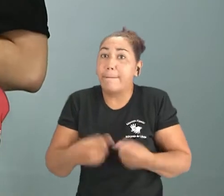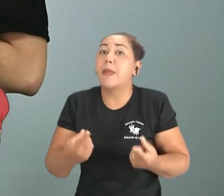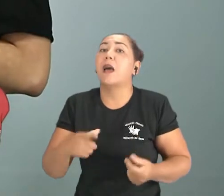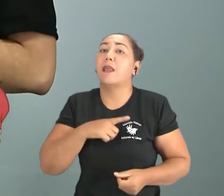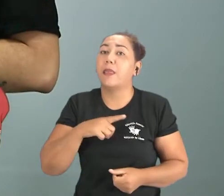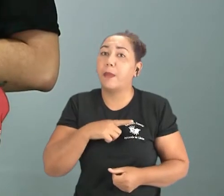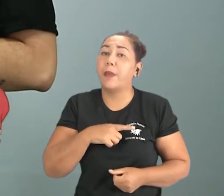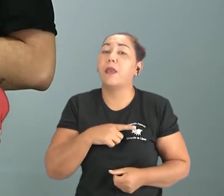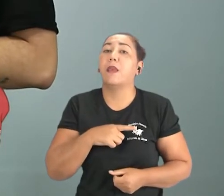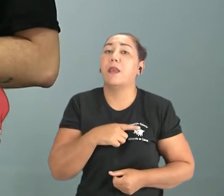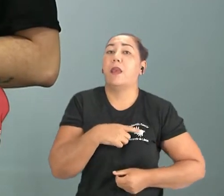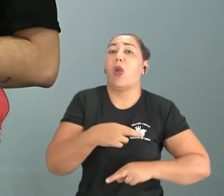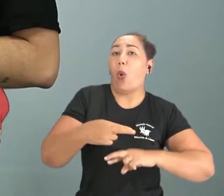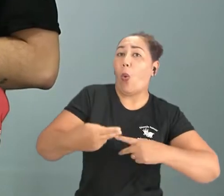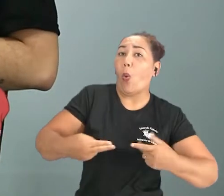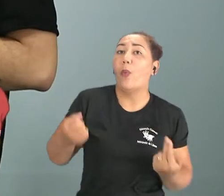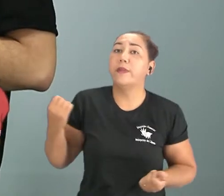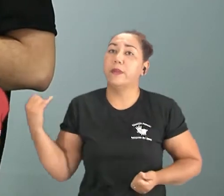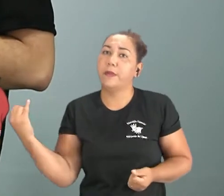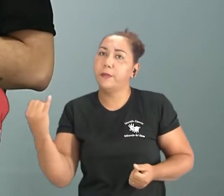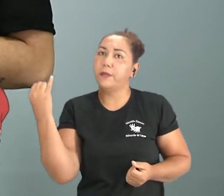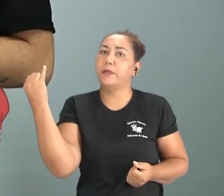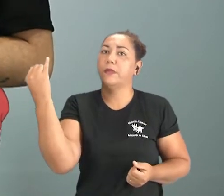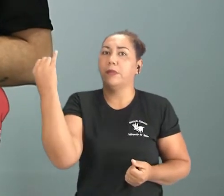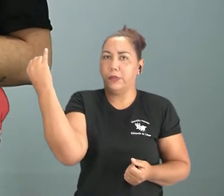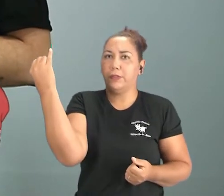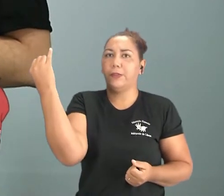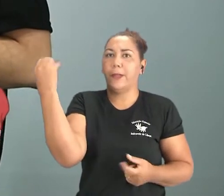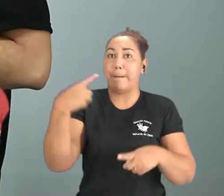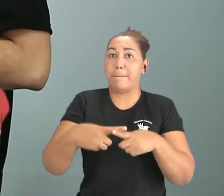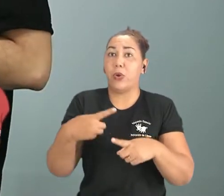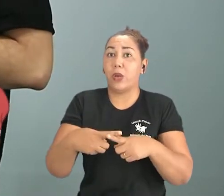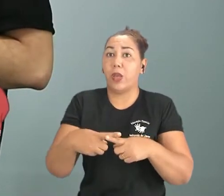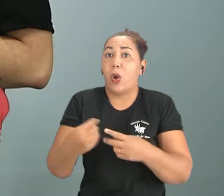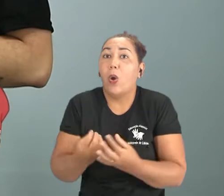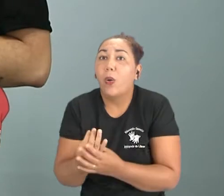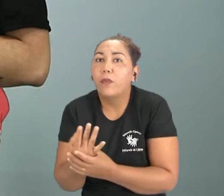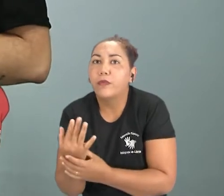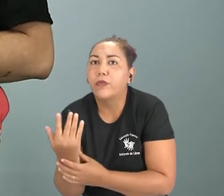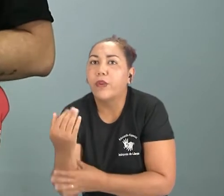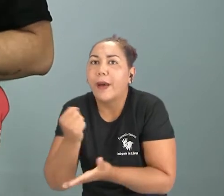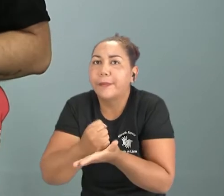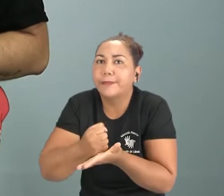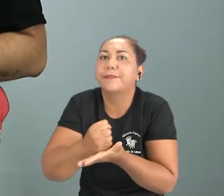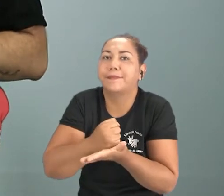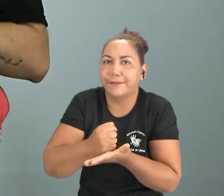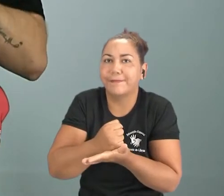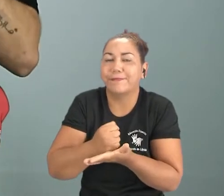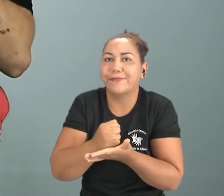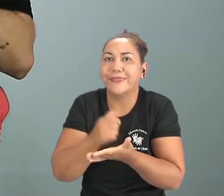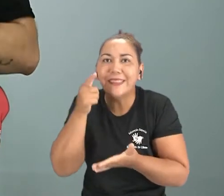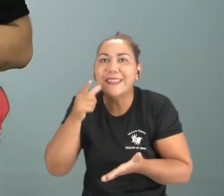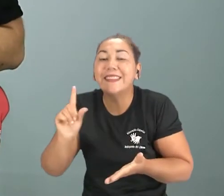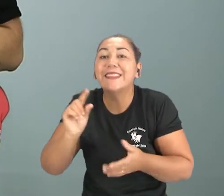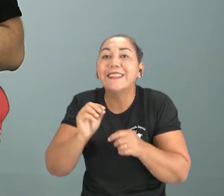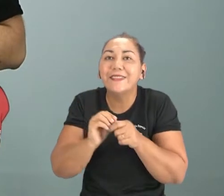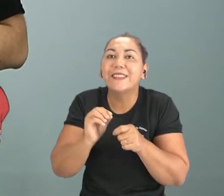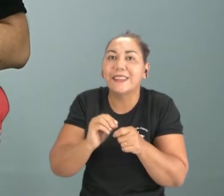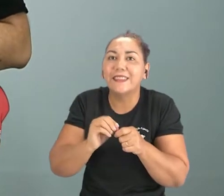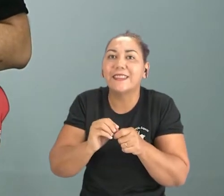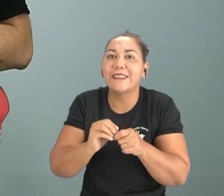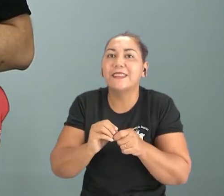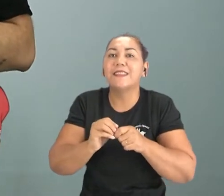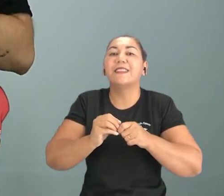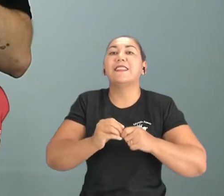ponto legal porque o que através daqui o dessas plantas medicinais ele consegue fazer o que me consegue